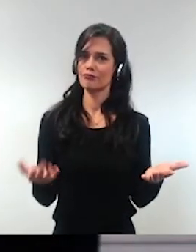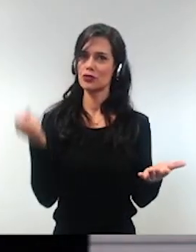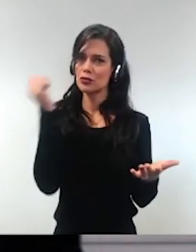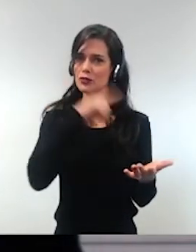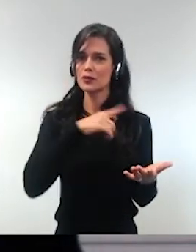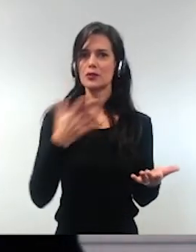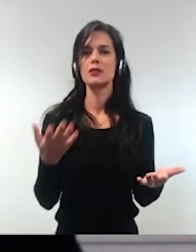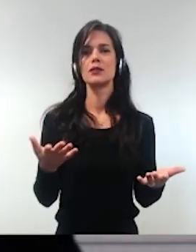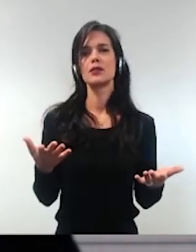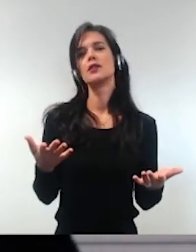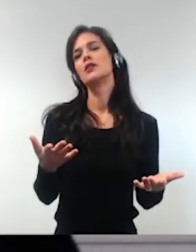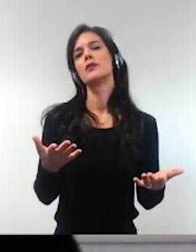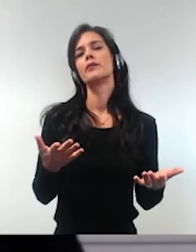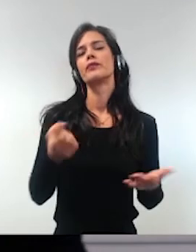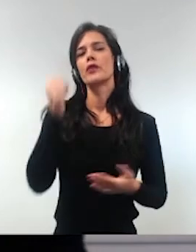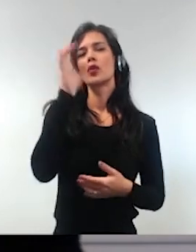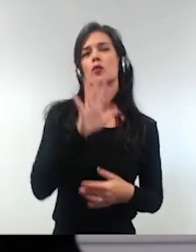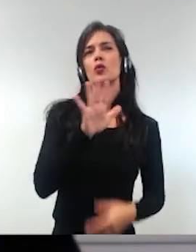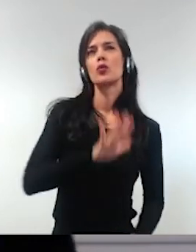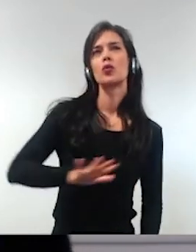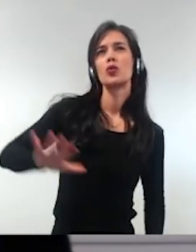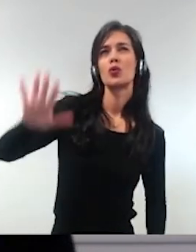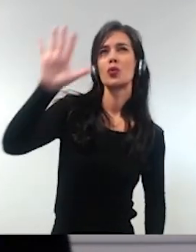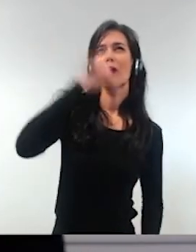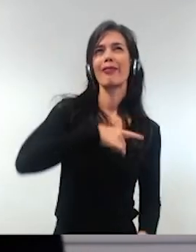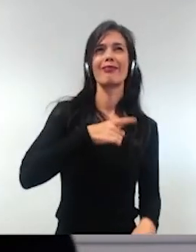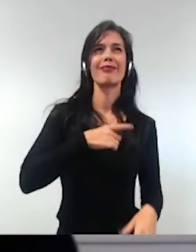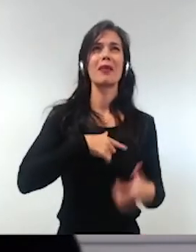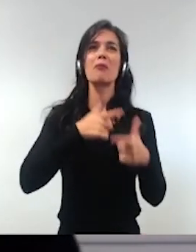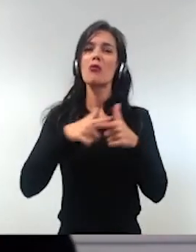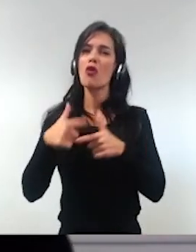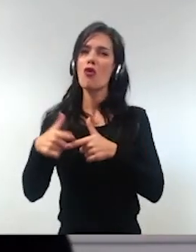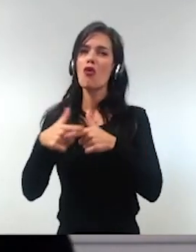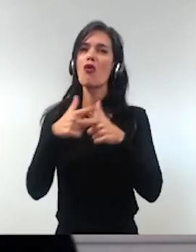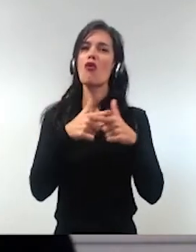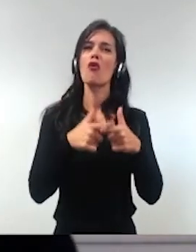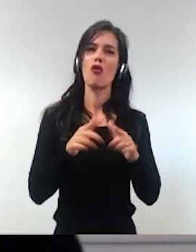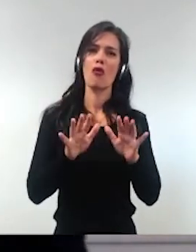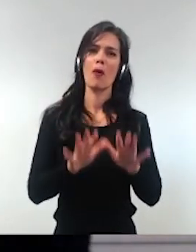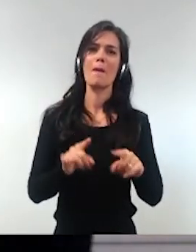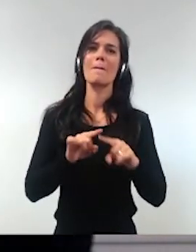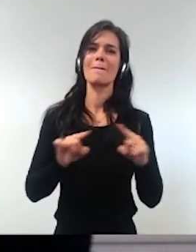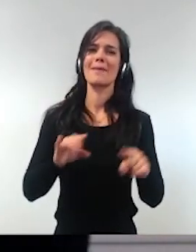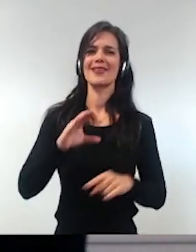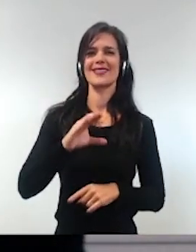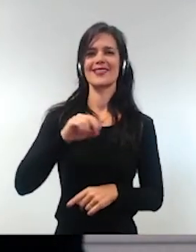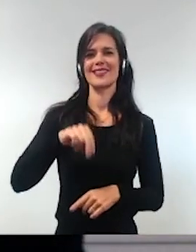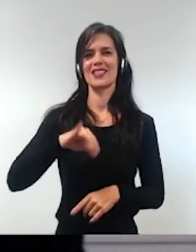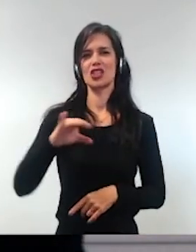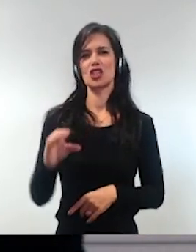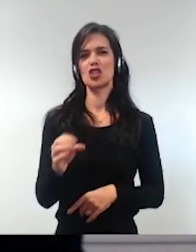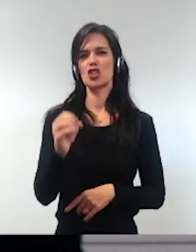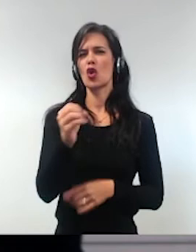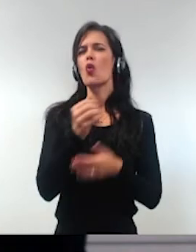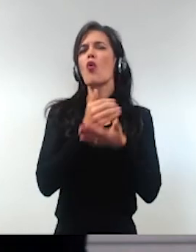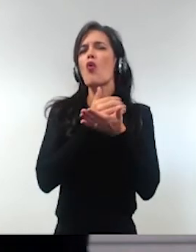dificuldades que, pelo Brasil afora, a gente viu. Mas viu e vê. Mas o CNJ, desde